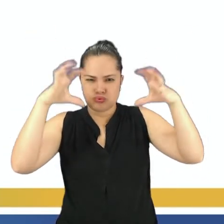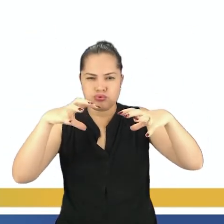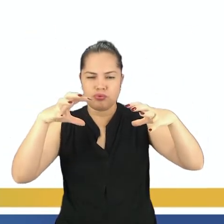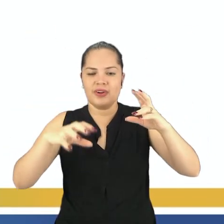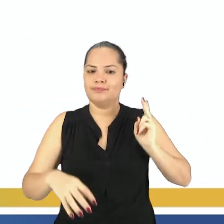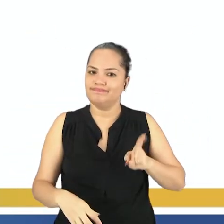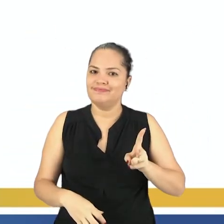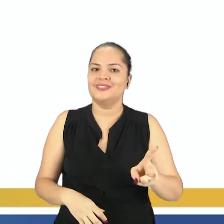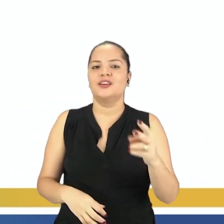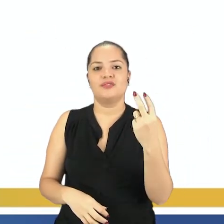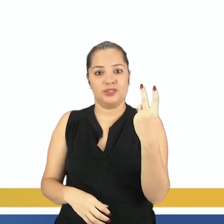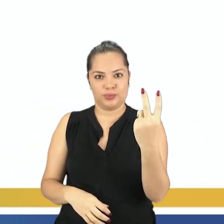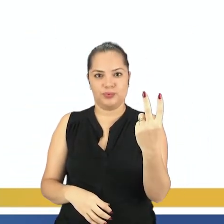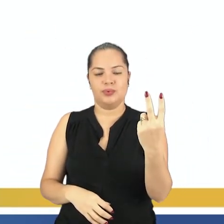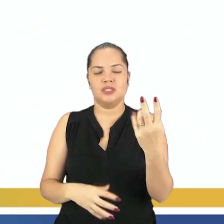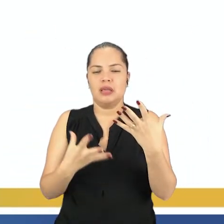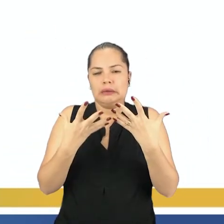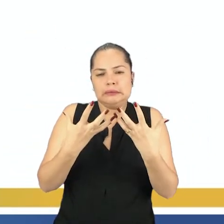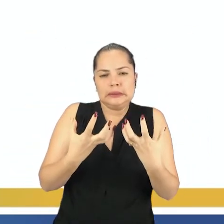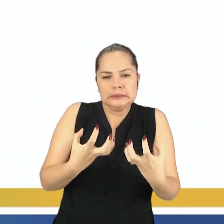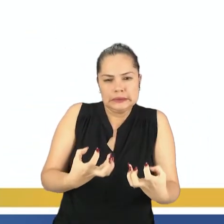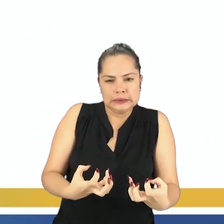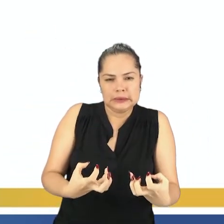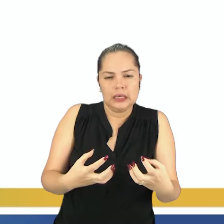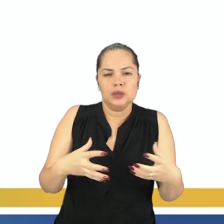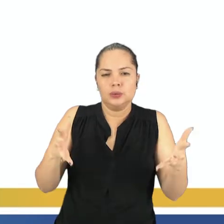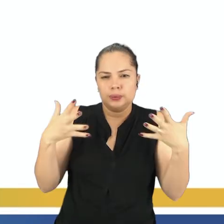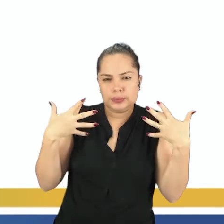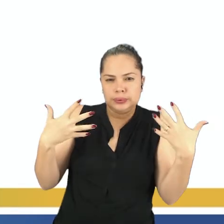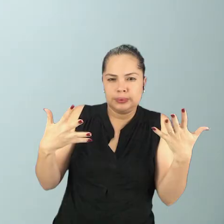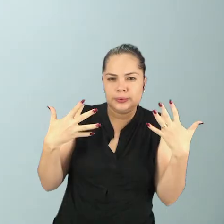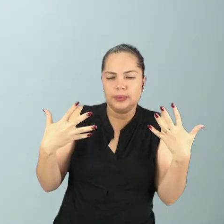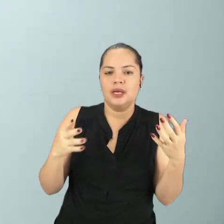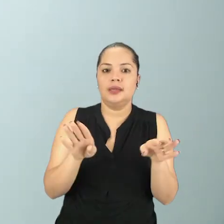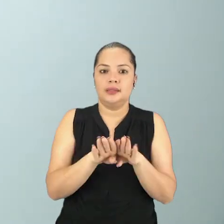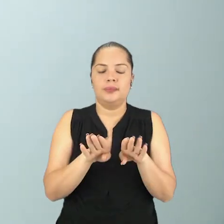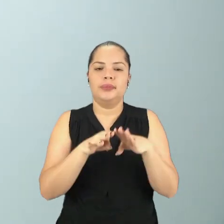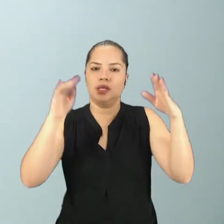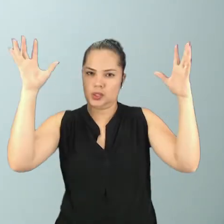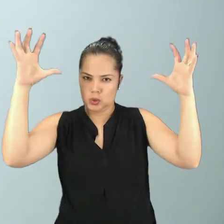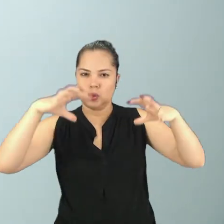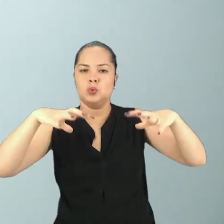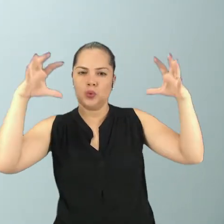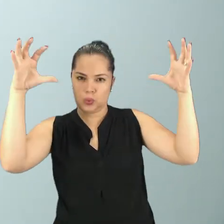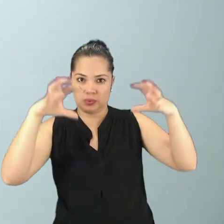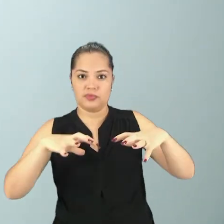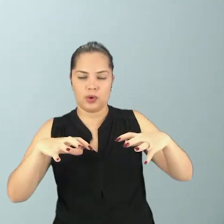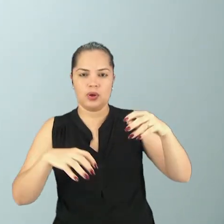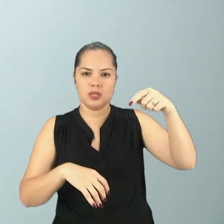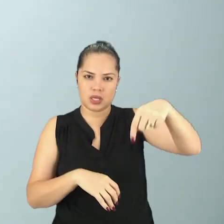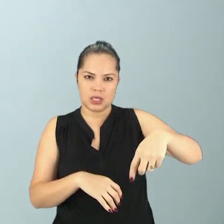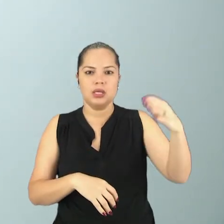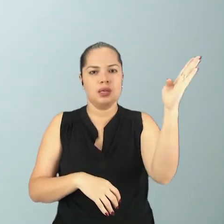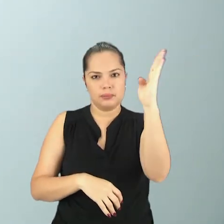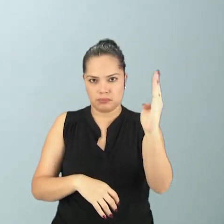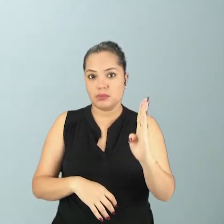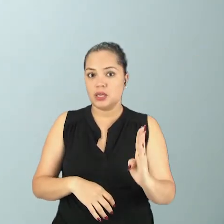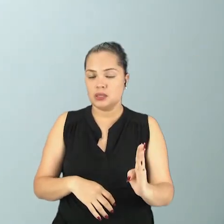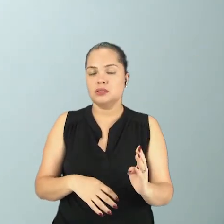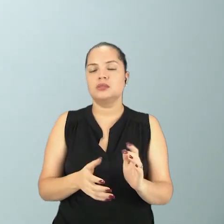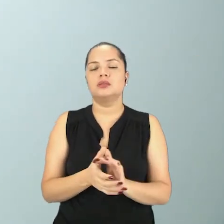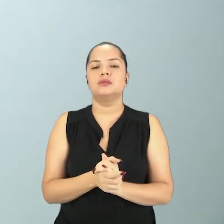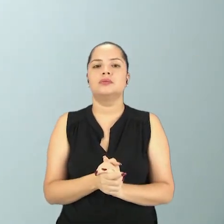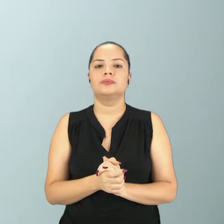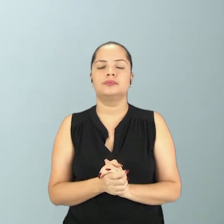duas estações, a seca e a chuvosa, tá? Outono e primavera até existe, mas, né, não é algo tão marcante que pode ser percebido, né, pela gente com